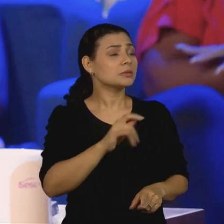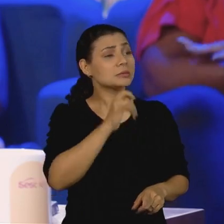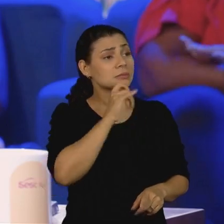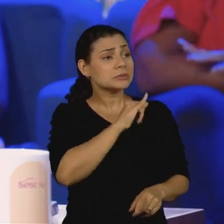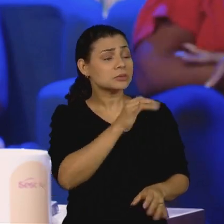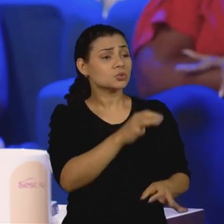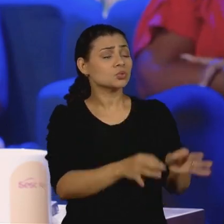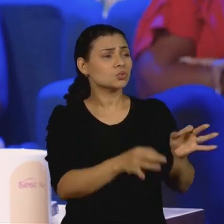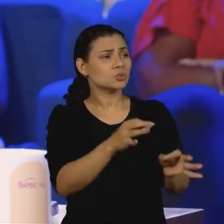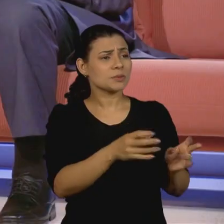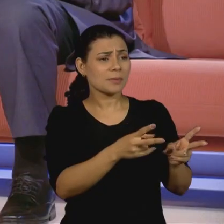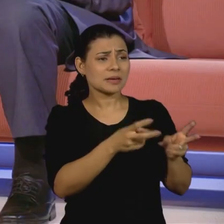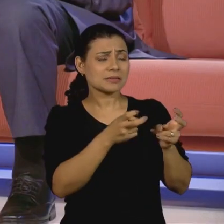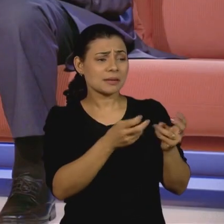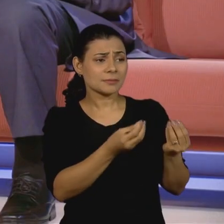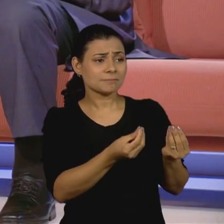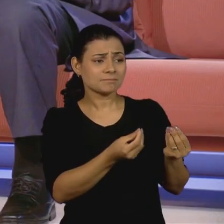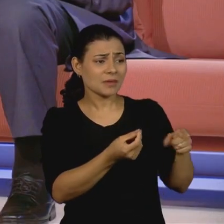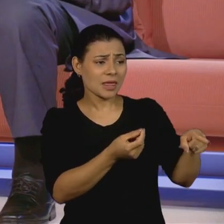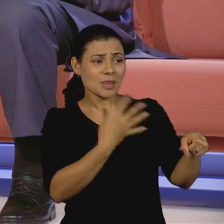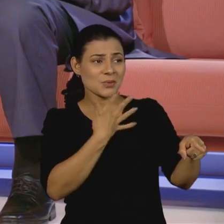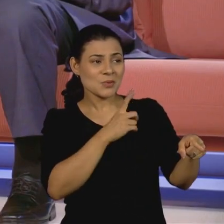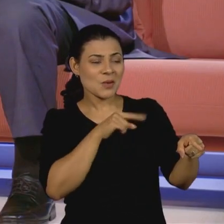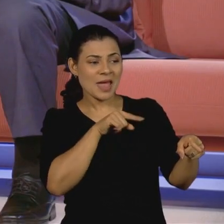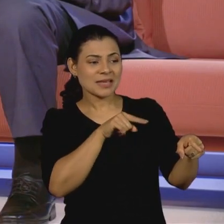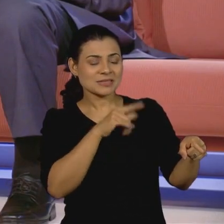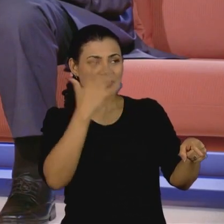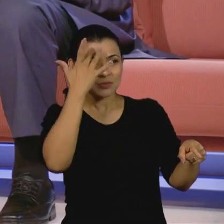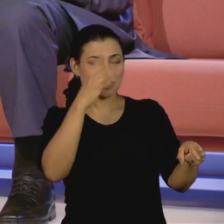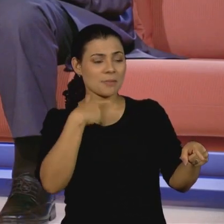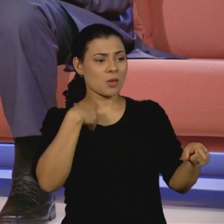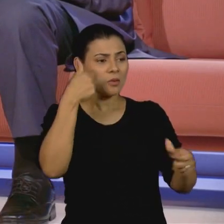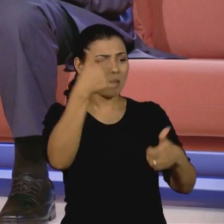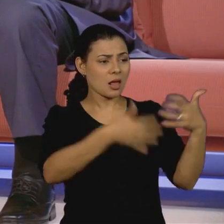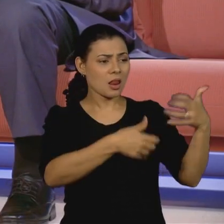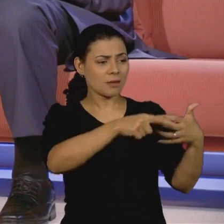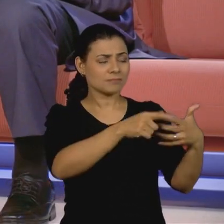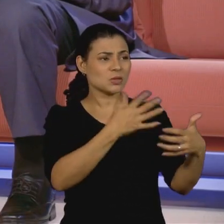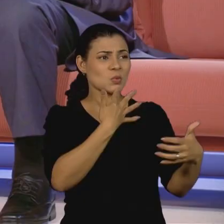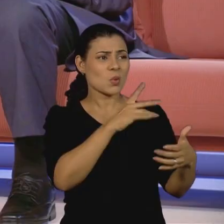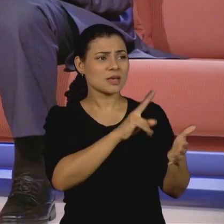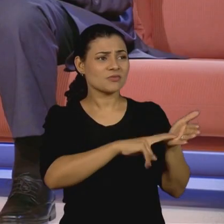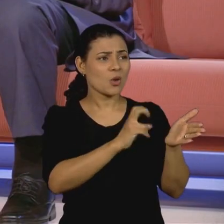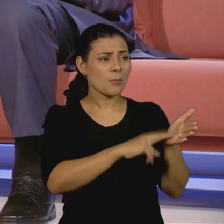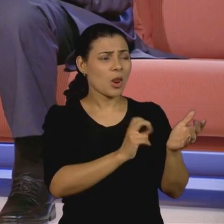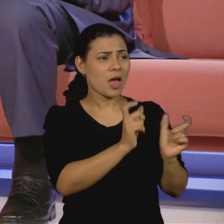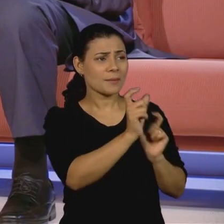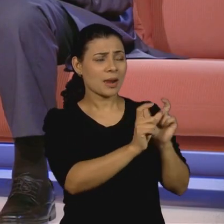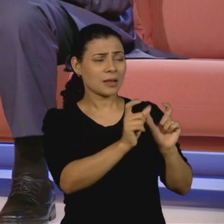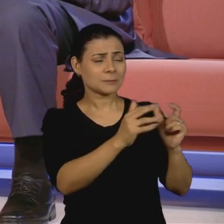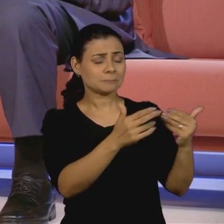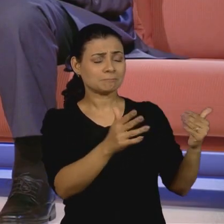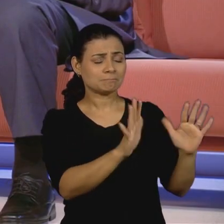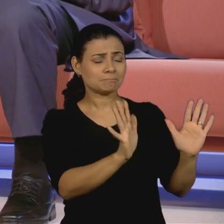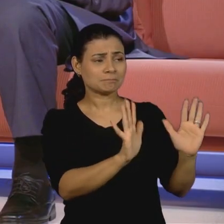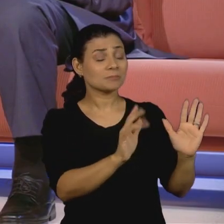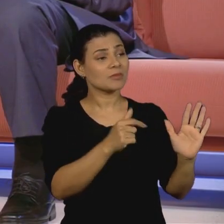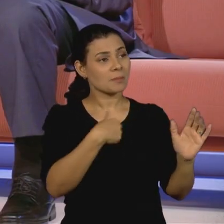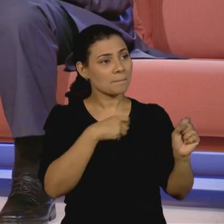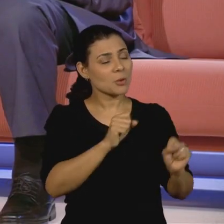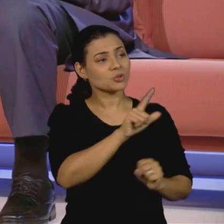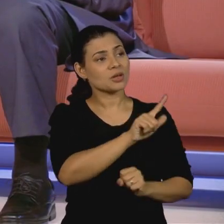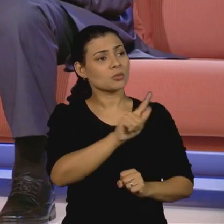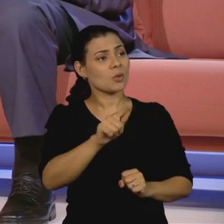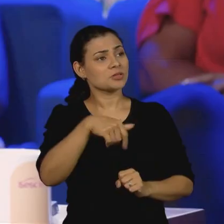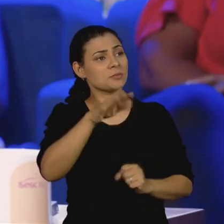né, ela não tem aquele conhecimento, ela não conhece o vernáculo, ela não sabe... Ele pode utilizar uma linguagem